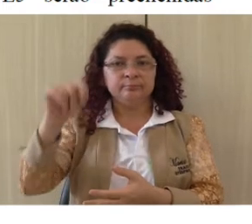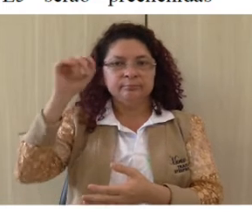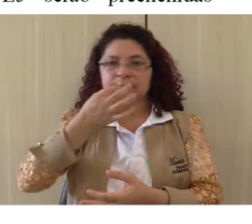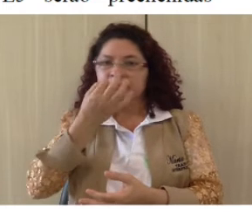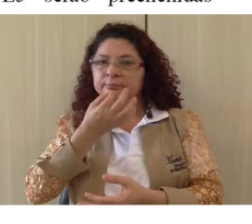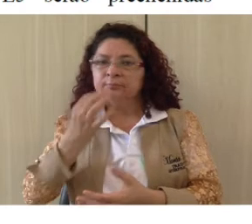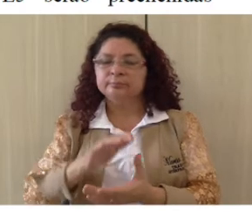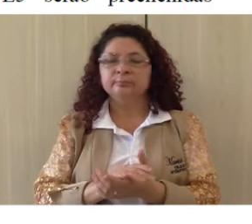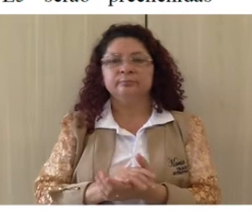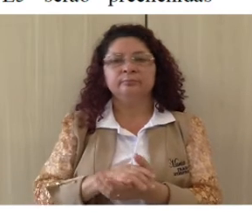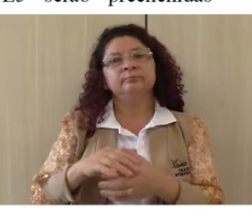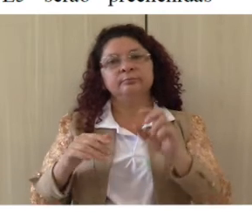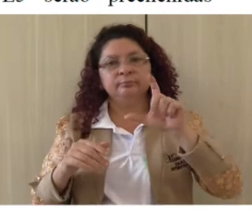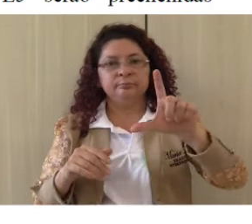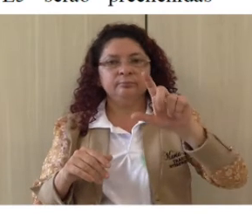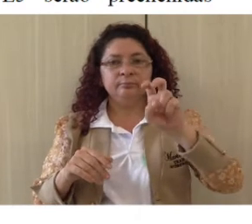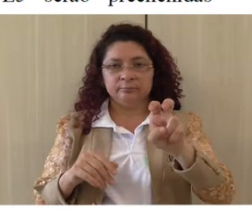da modalidade L5,